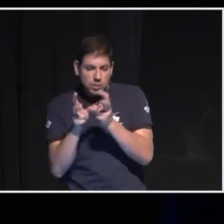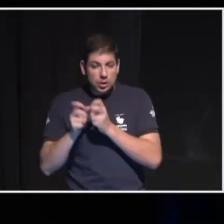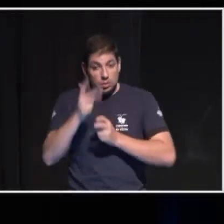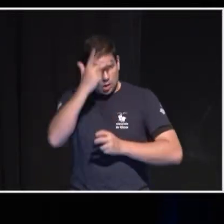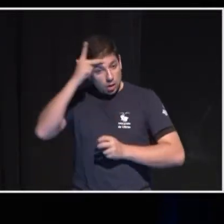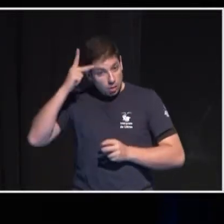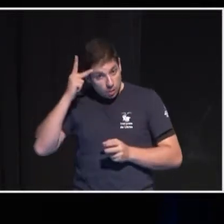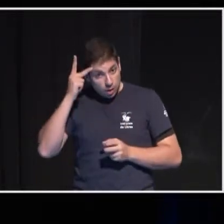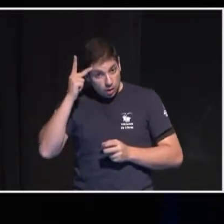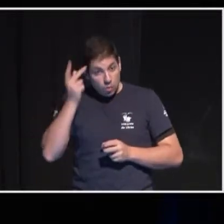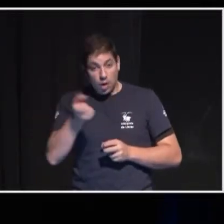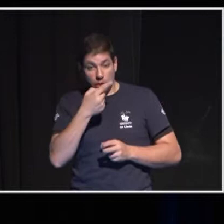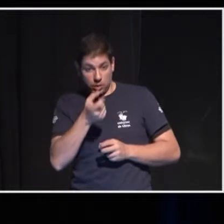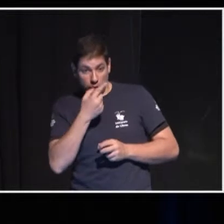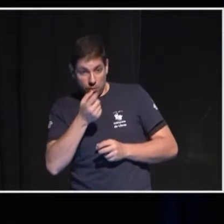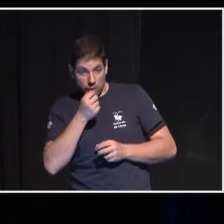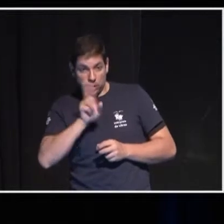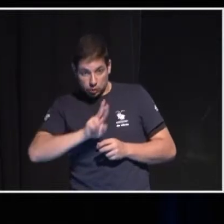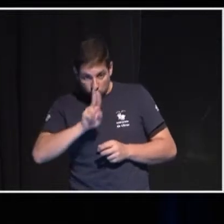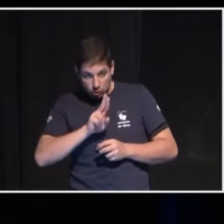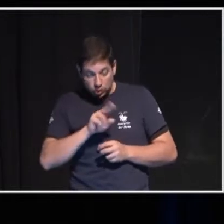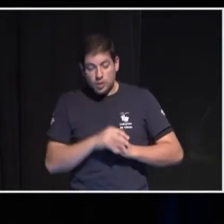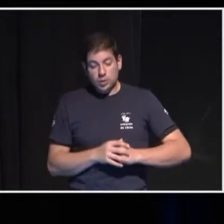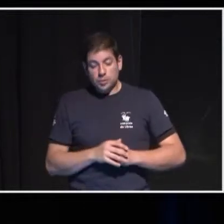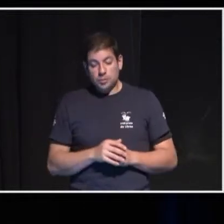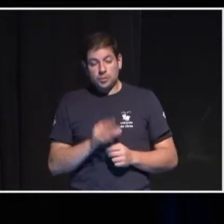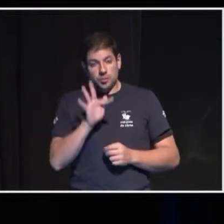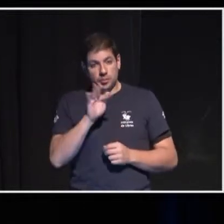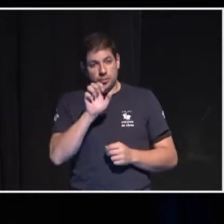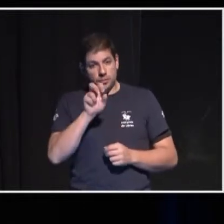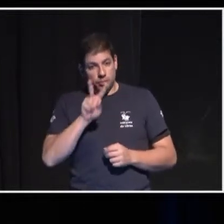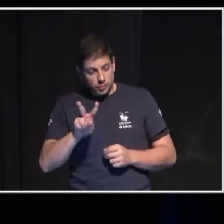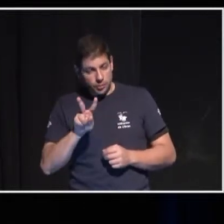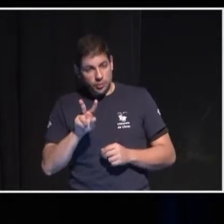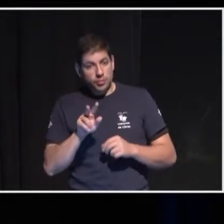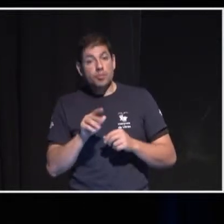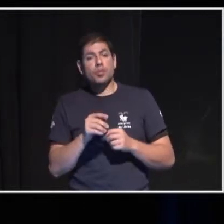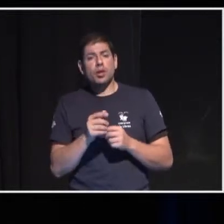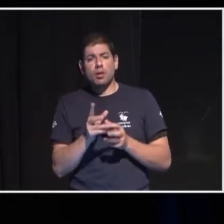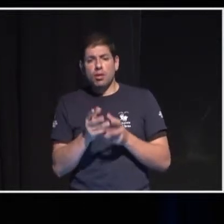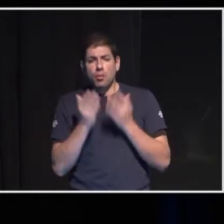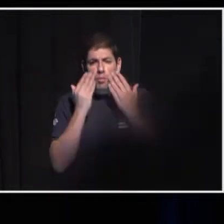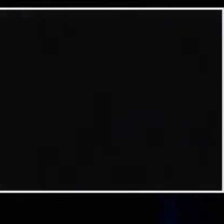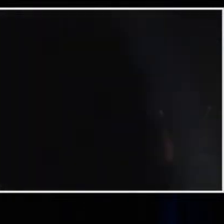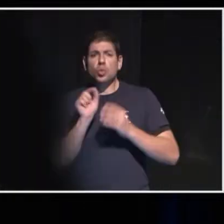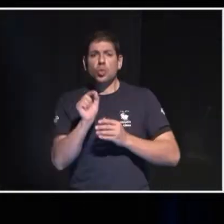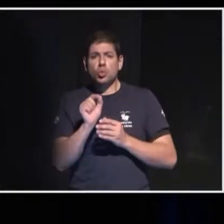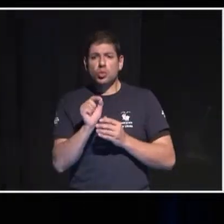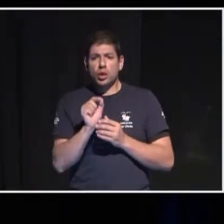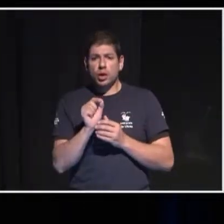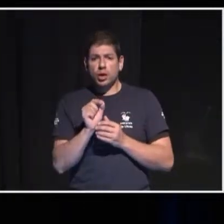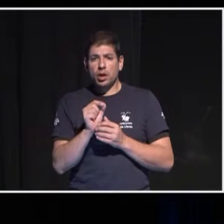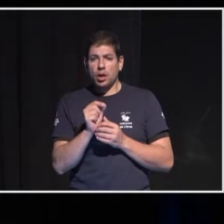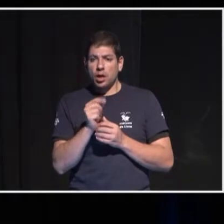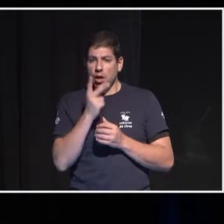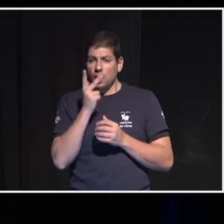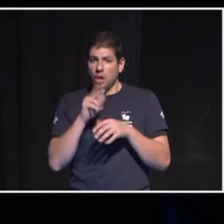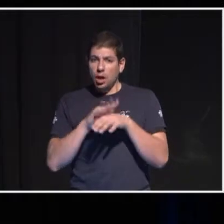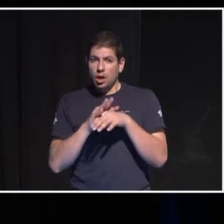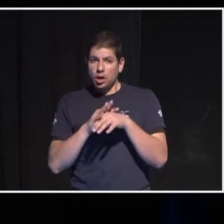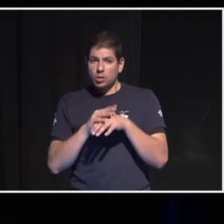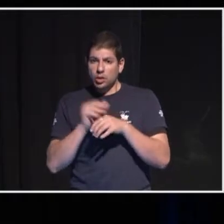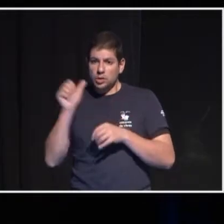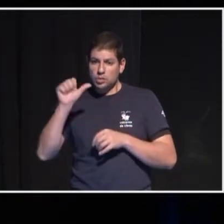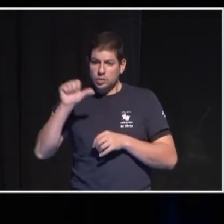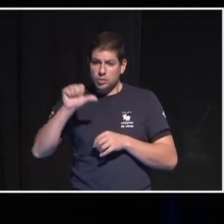da nintedanib, que é o OFEV, eles apresentaram um menor declínio da